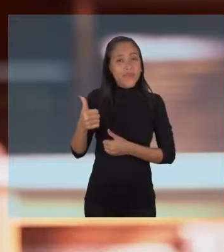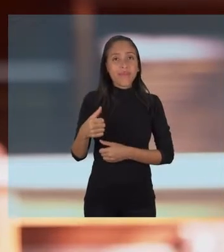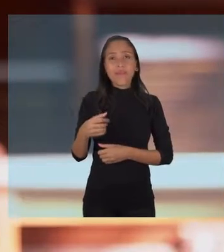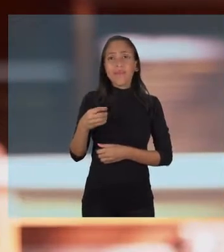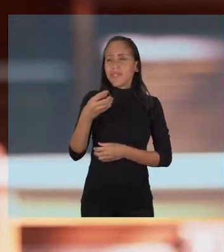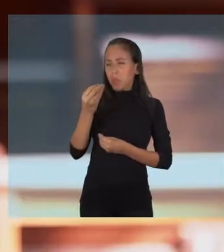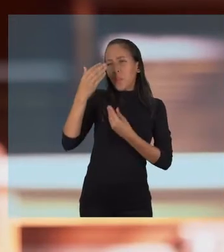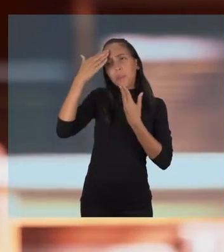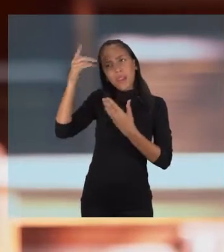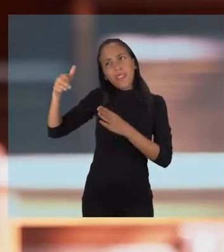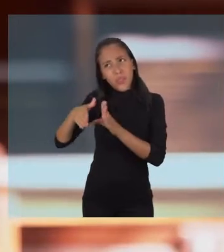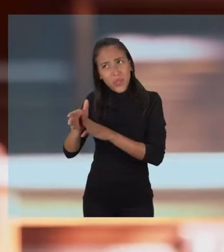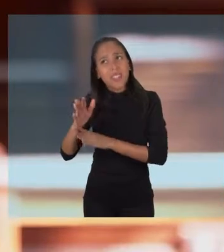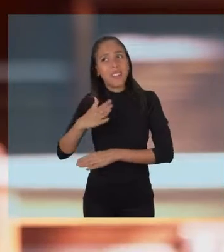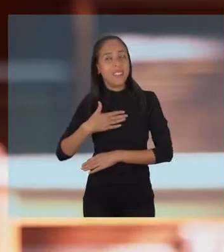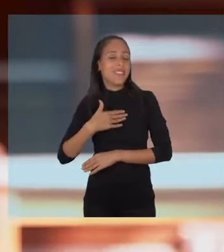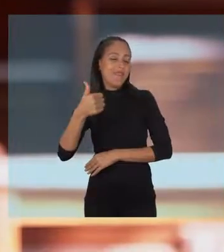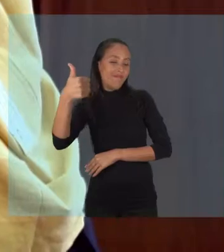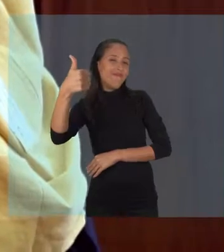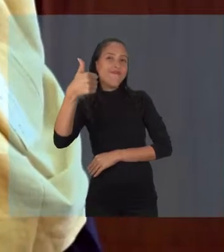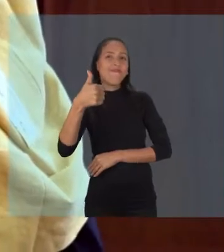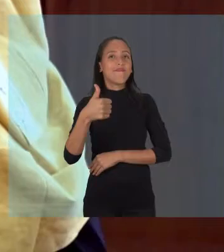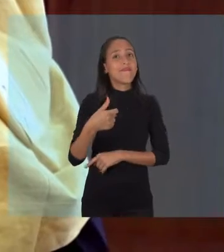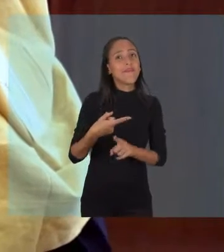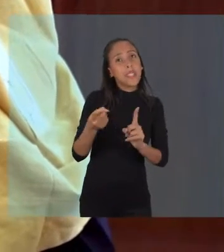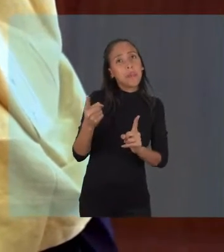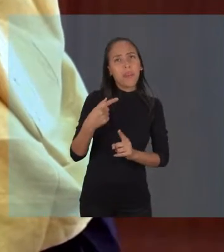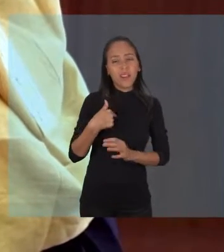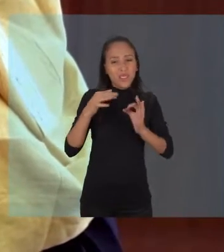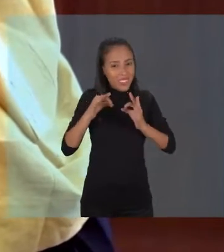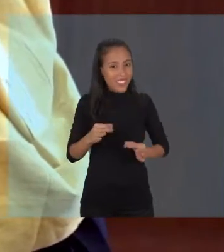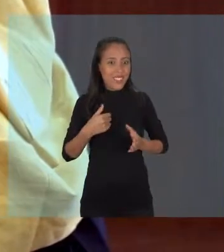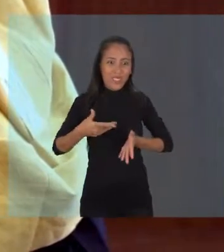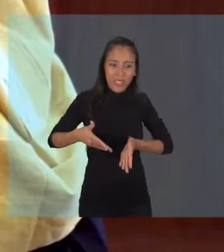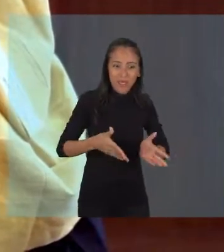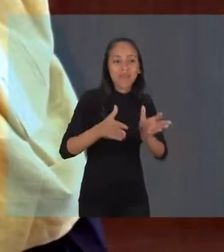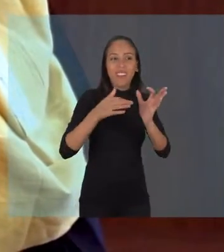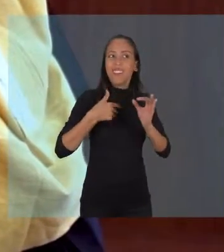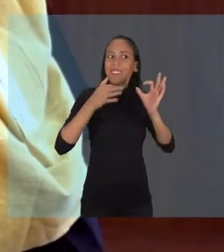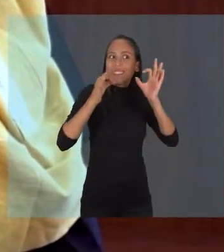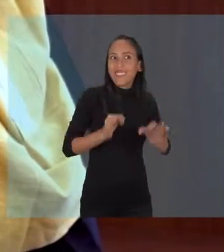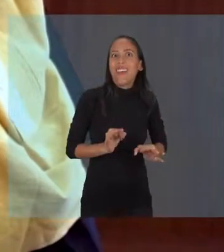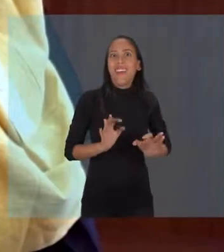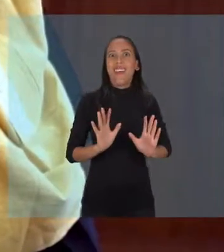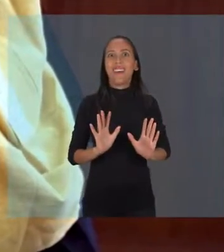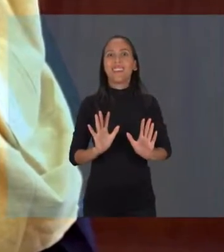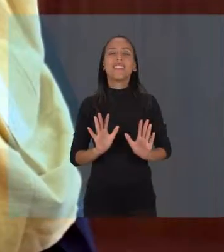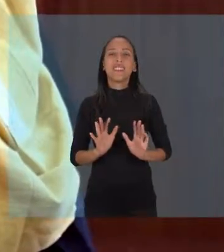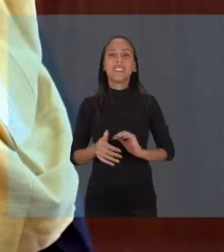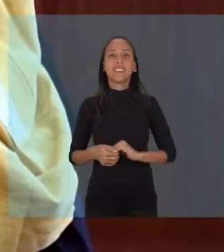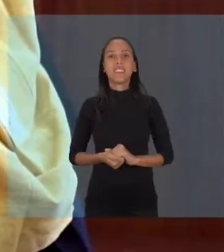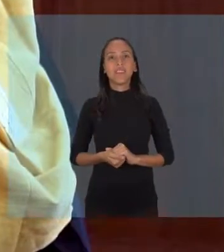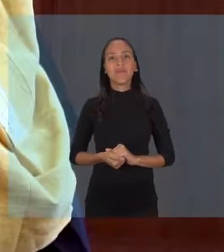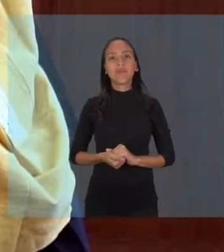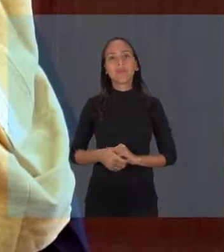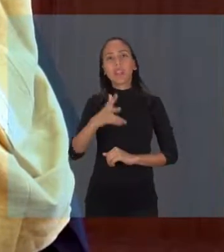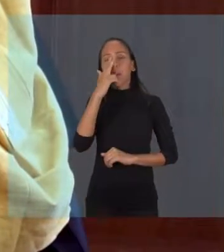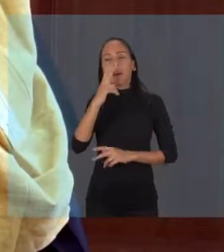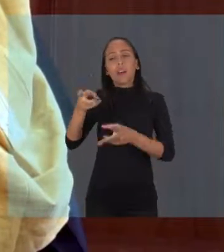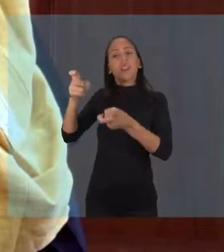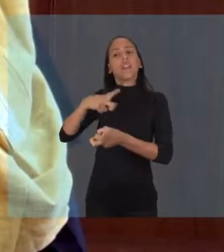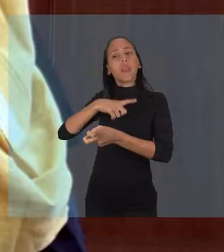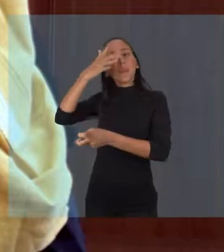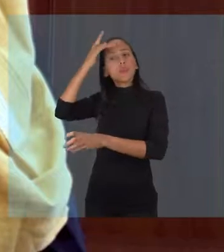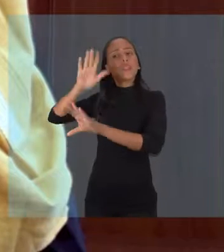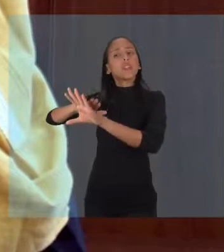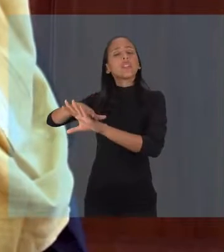pela orientação, mas eu tô certa de que eu tô no caminho certo. Essa pessoa está com um sentimento bom. Ela,